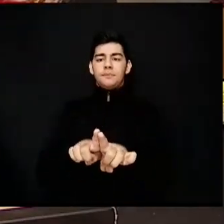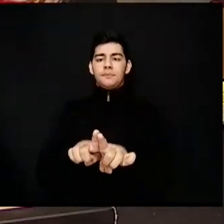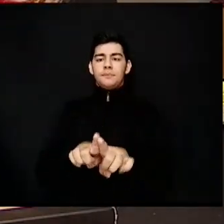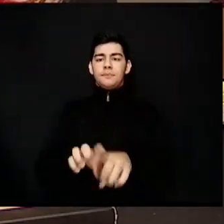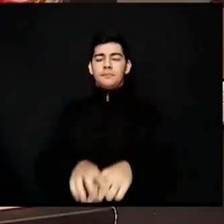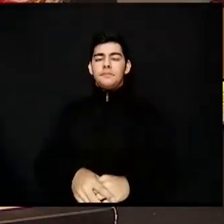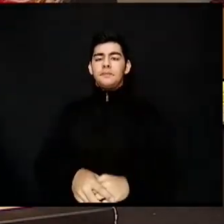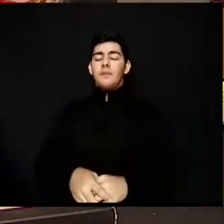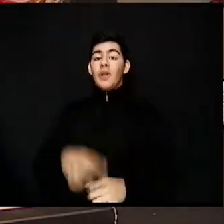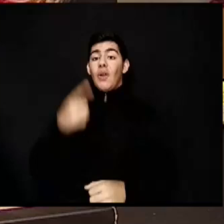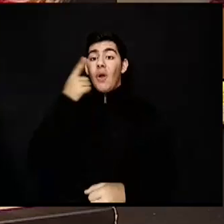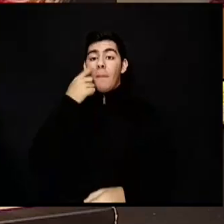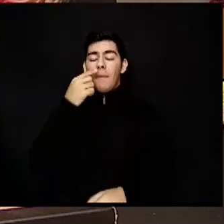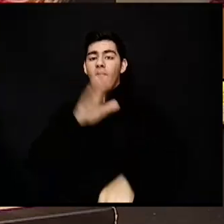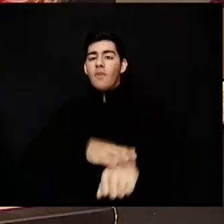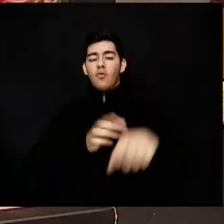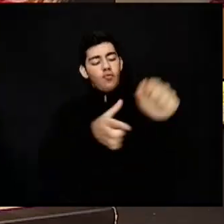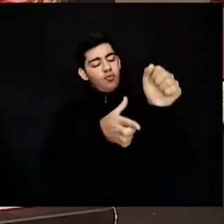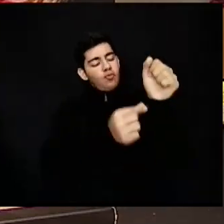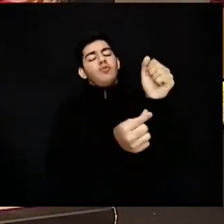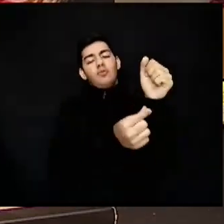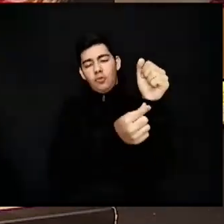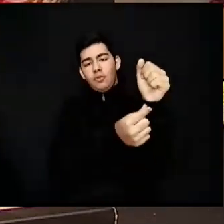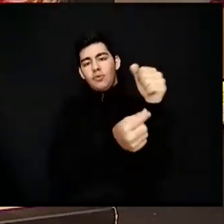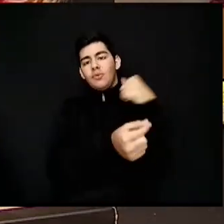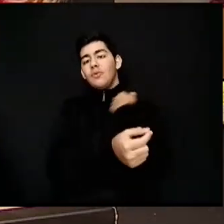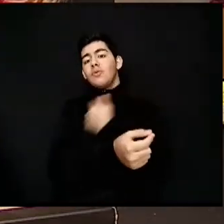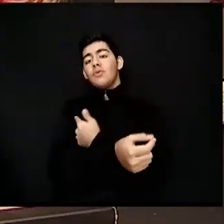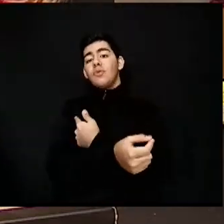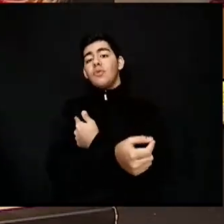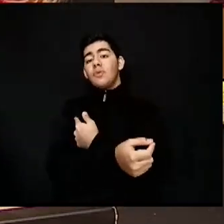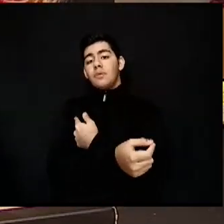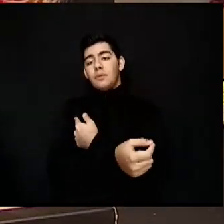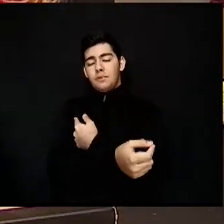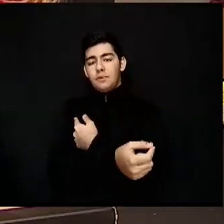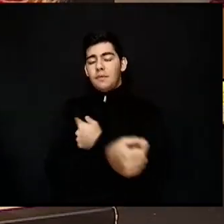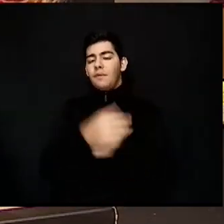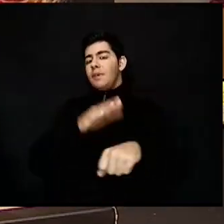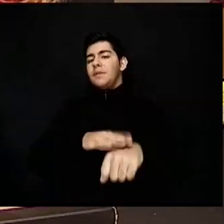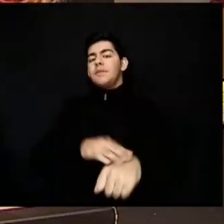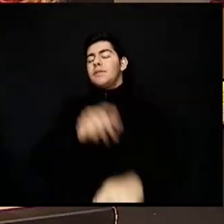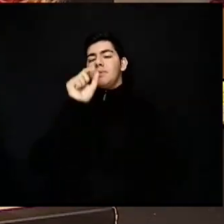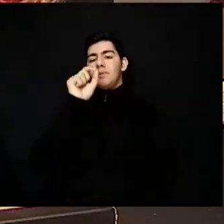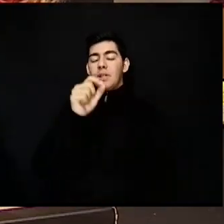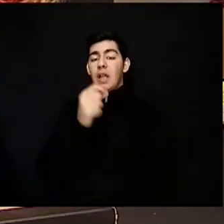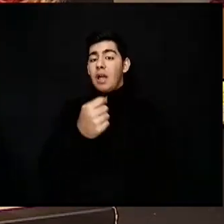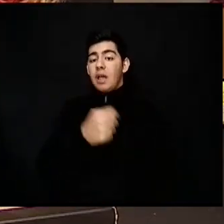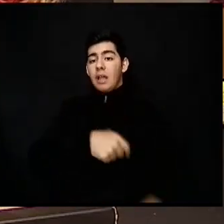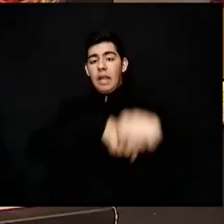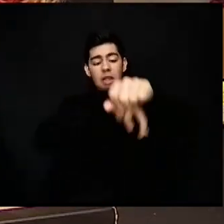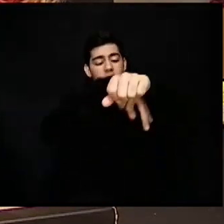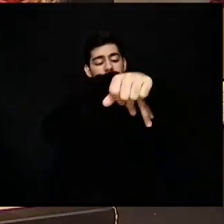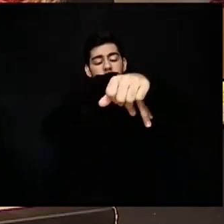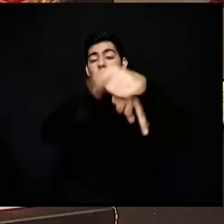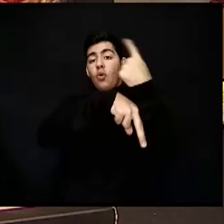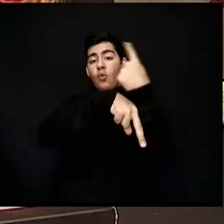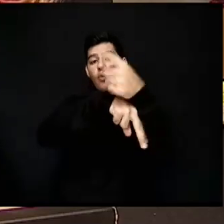fechar, nós pegamos uma das duas alças que ficou, a gente passa